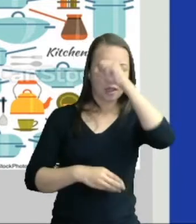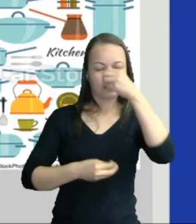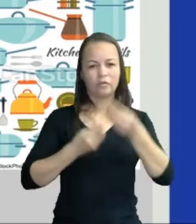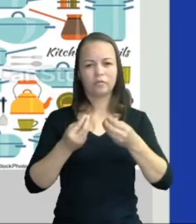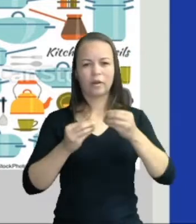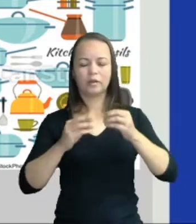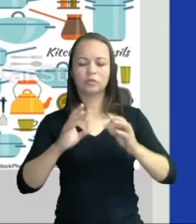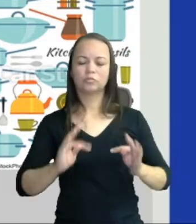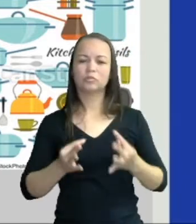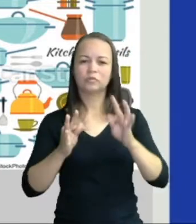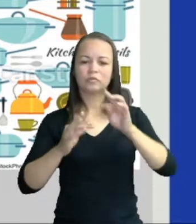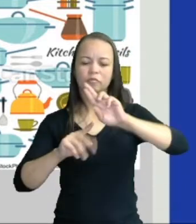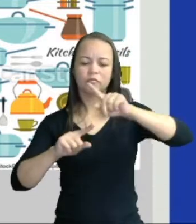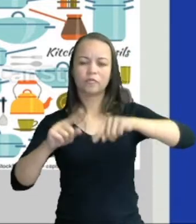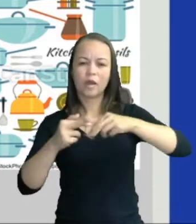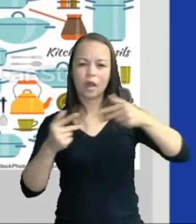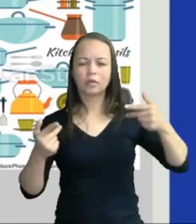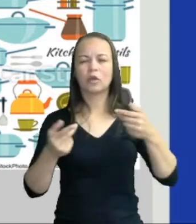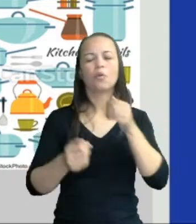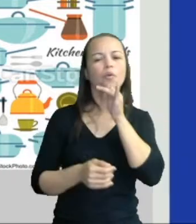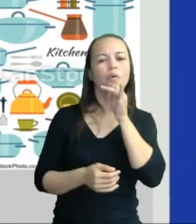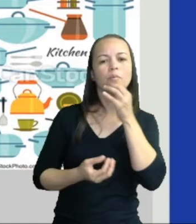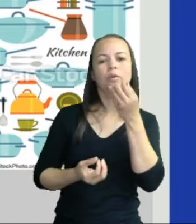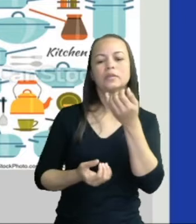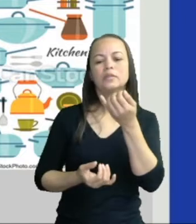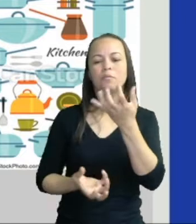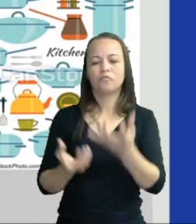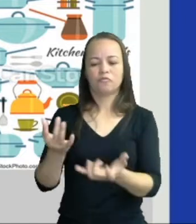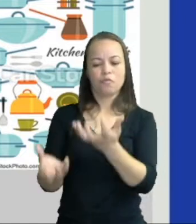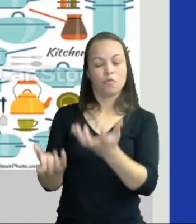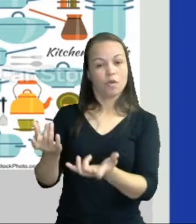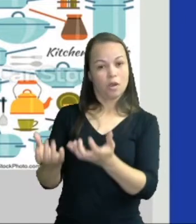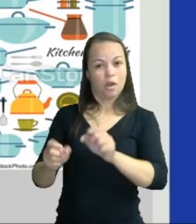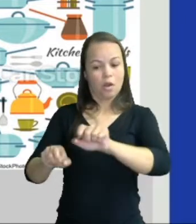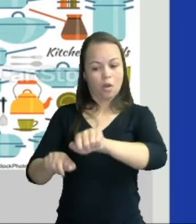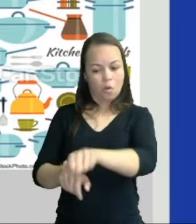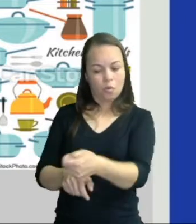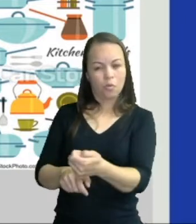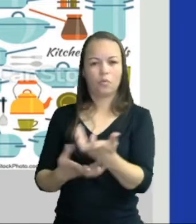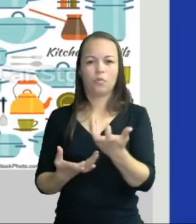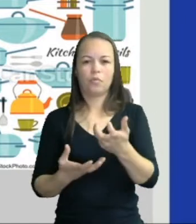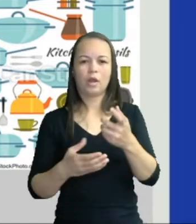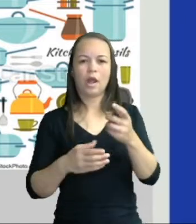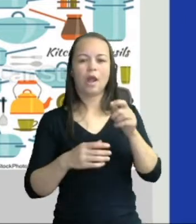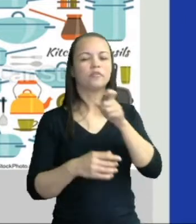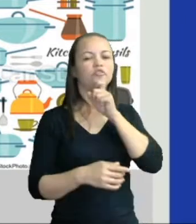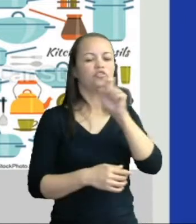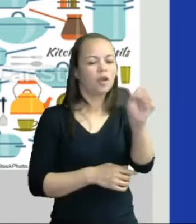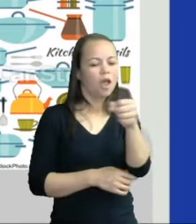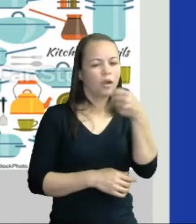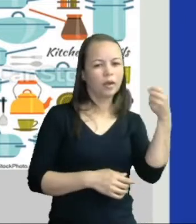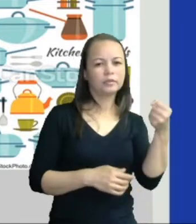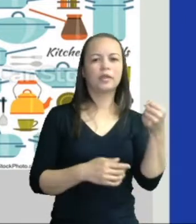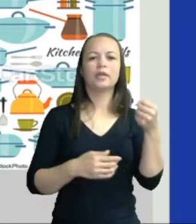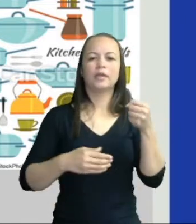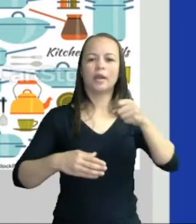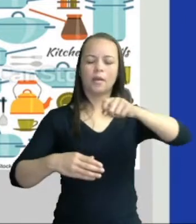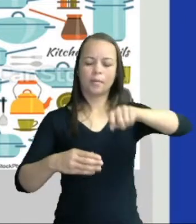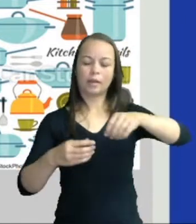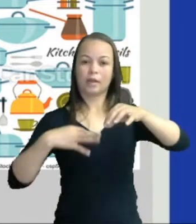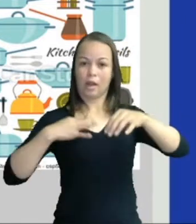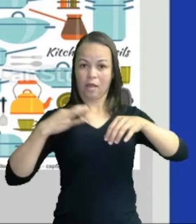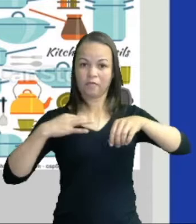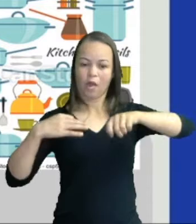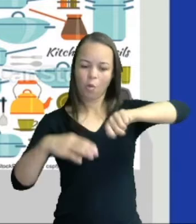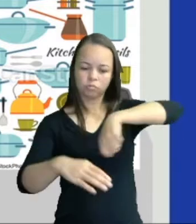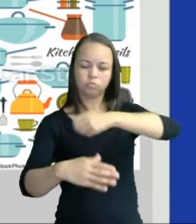aparelhos e utensílios domésticos, como o fogão, a geladeira, a máquina de lavar roupas, panela de pressão, entre outras. Então, aqui